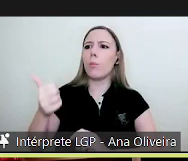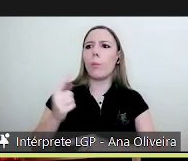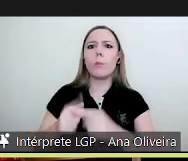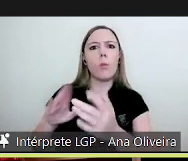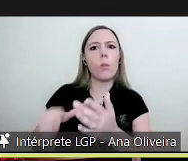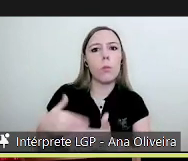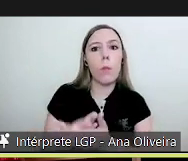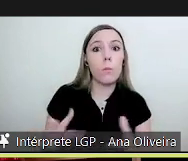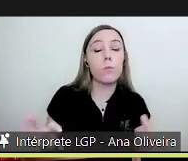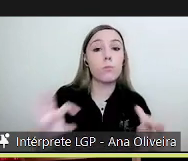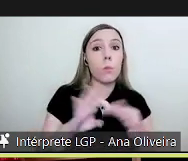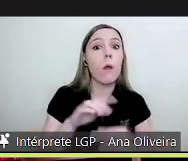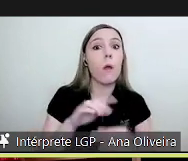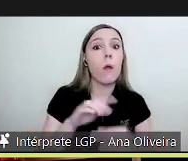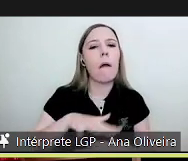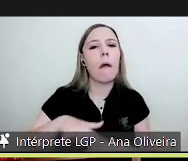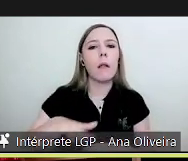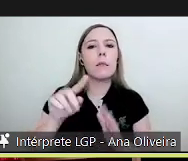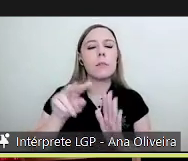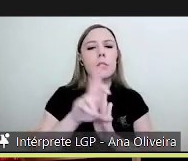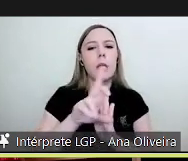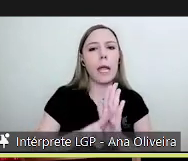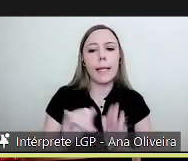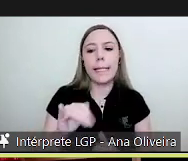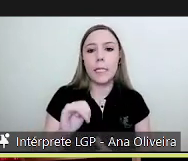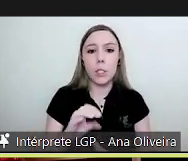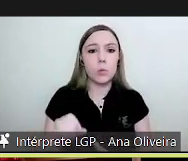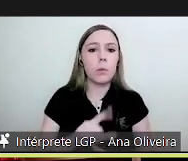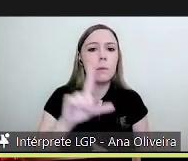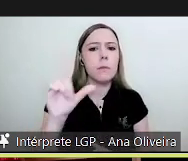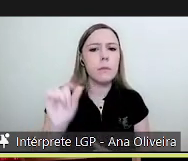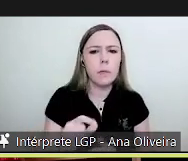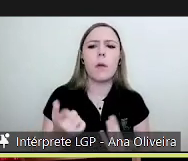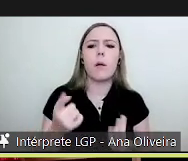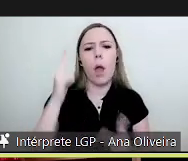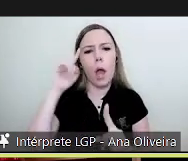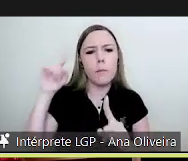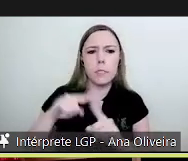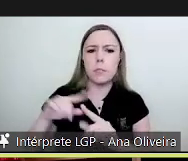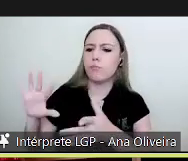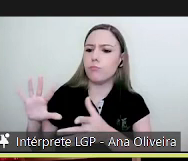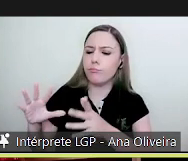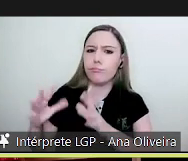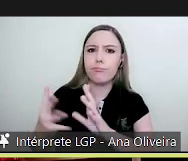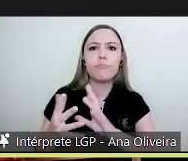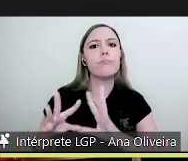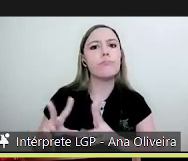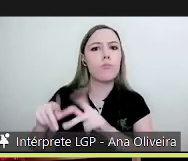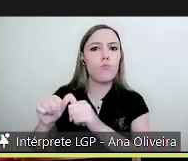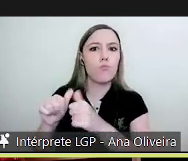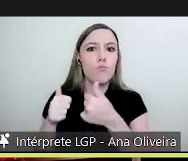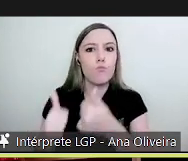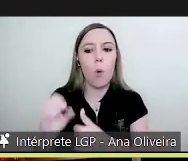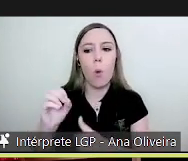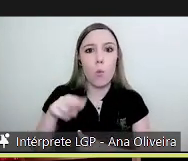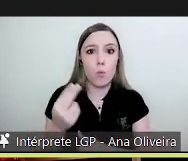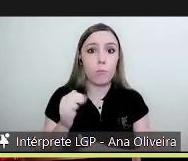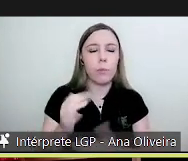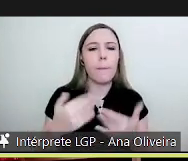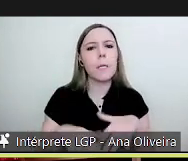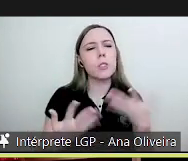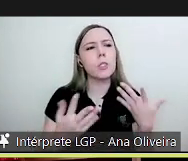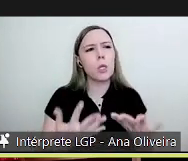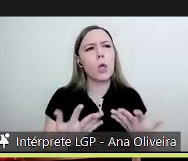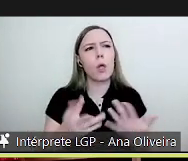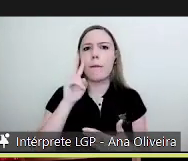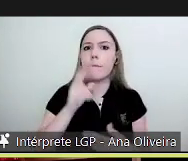medições típicas das normas ISO e dos Objetivos de Desenvolvimento Sustentável das Nações Unidas, mas temos que ver agora as